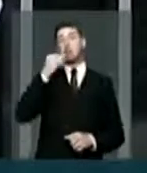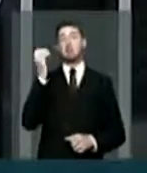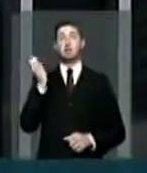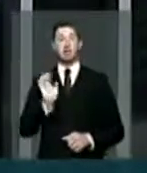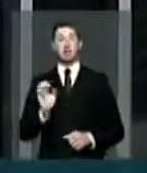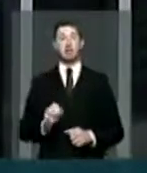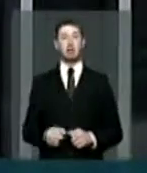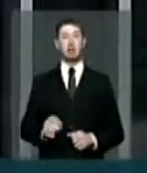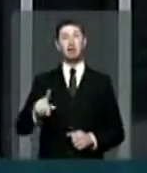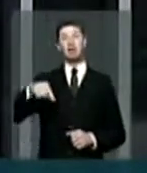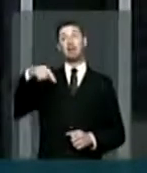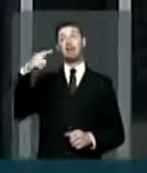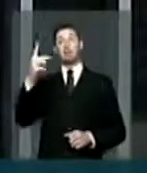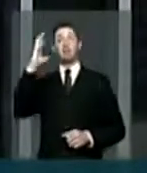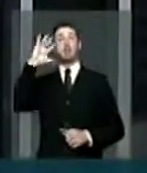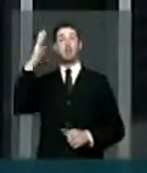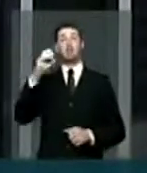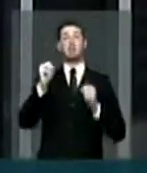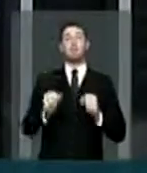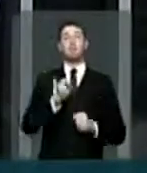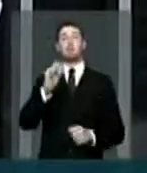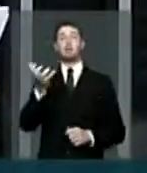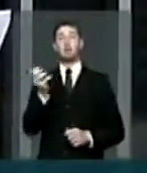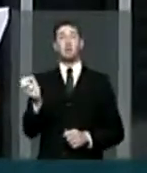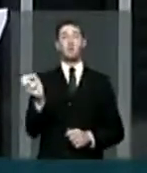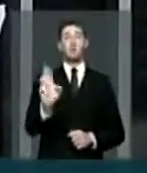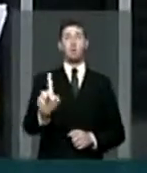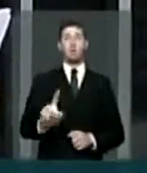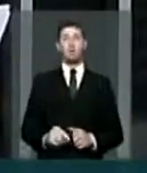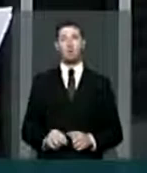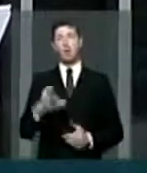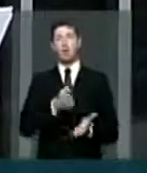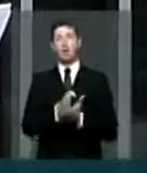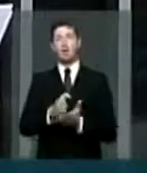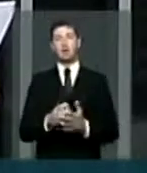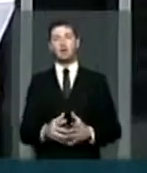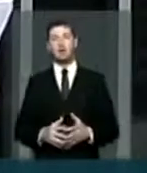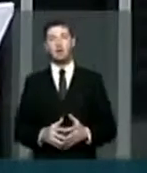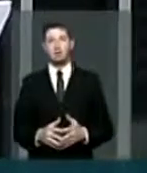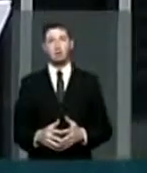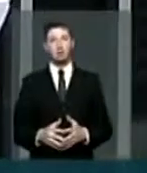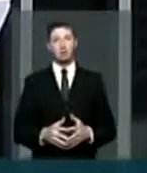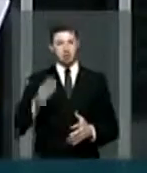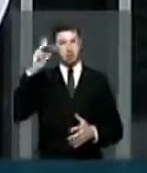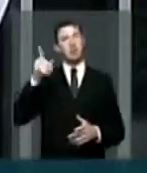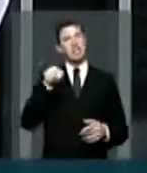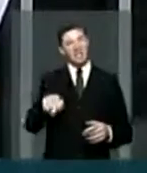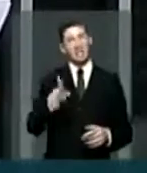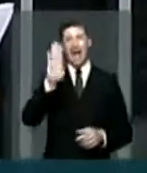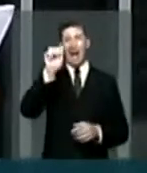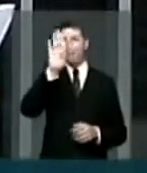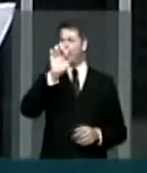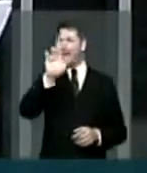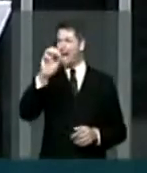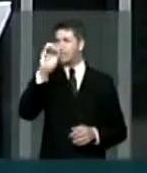homossexuais para depois decidirem se vão ser homossexuais ou heterossexuais. Consideramos uma verdadeira